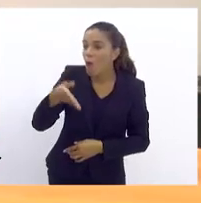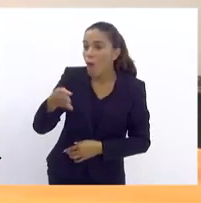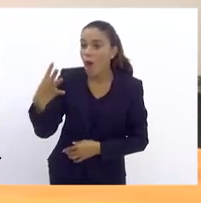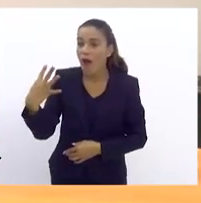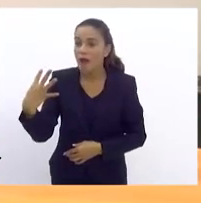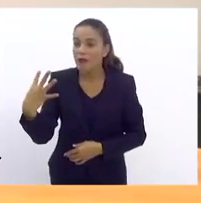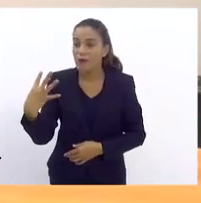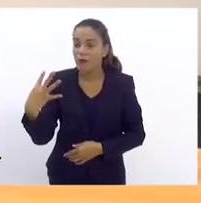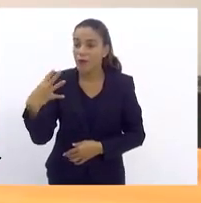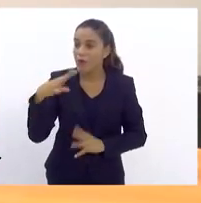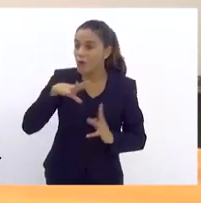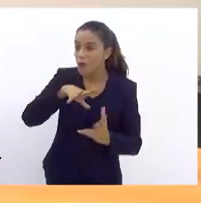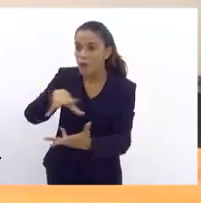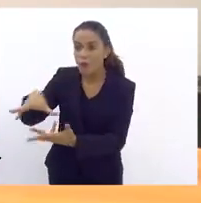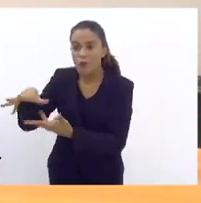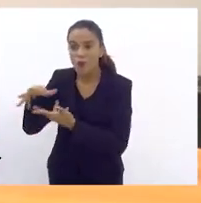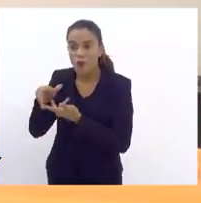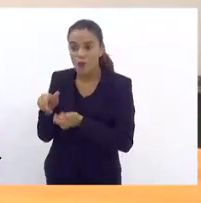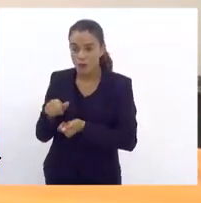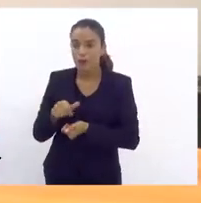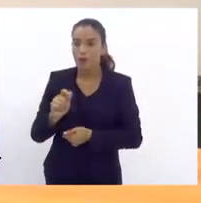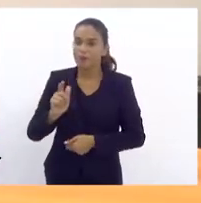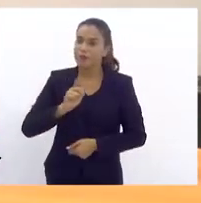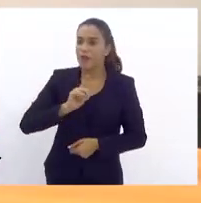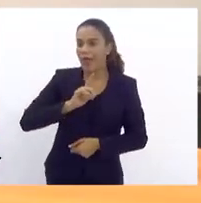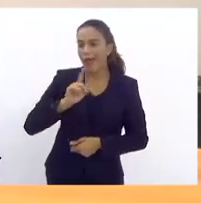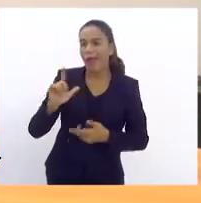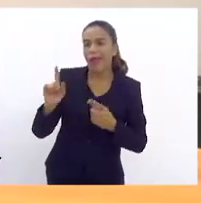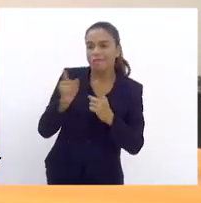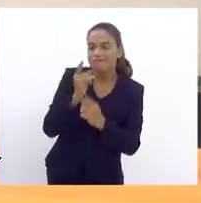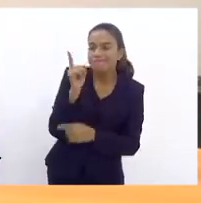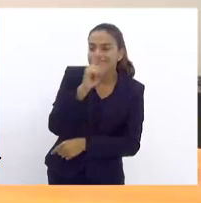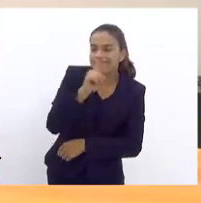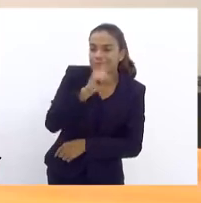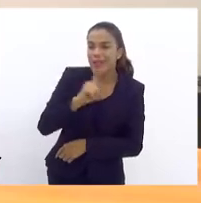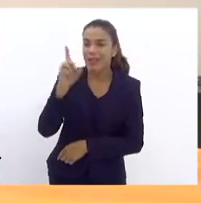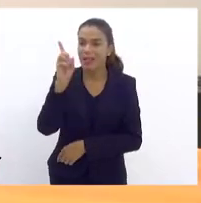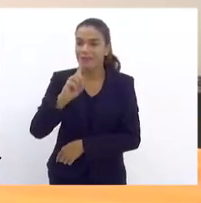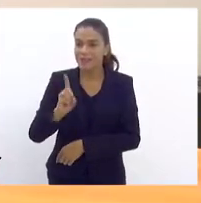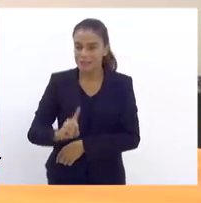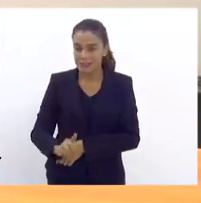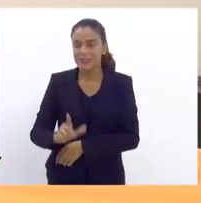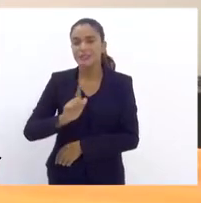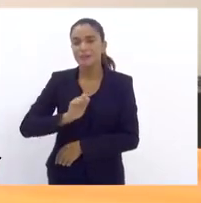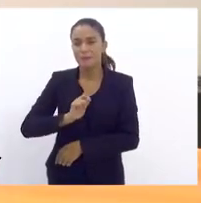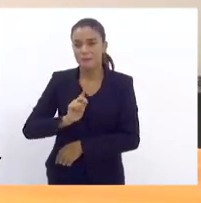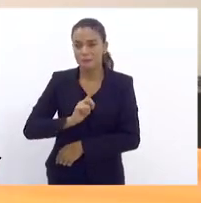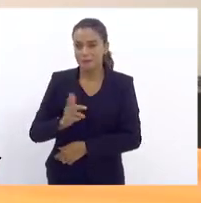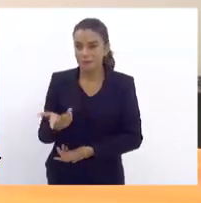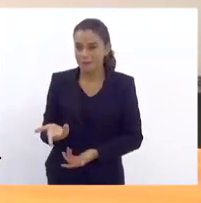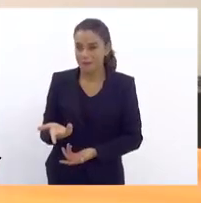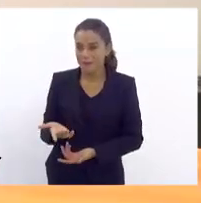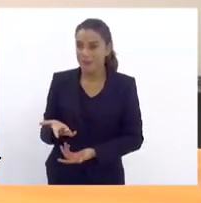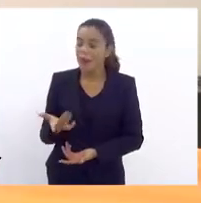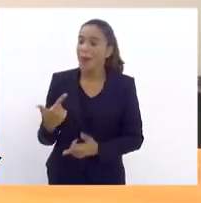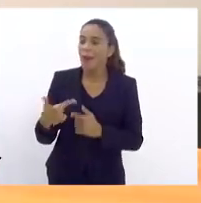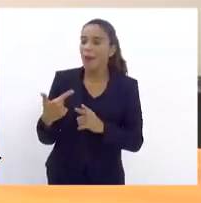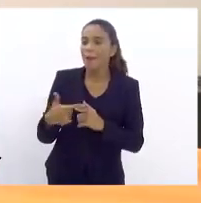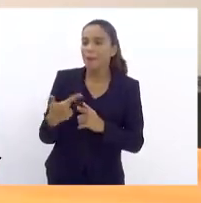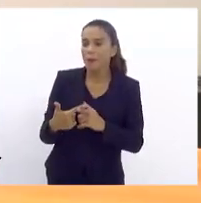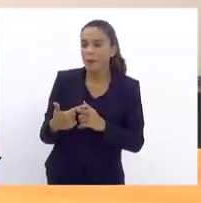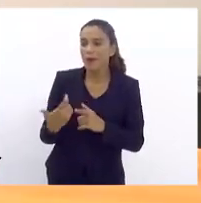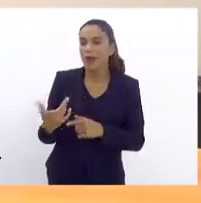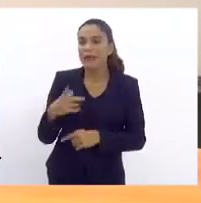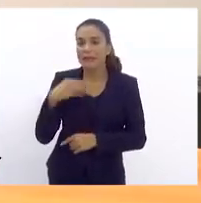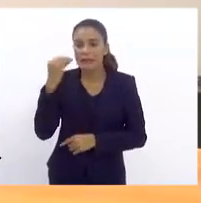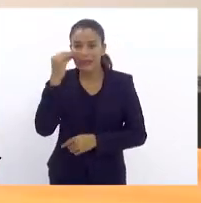no Brasil mas mundialmente Tem algum tipo de deficiência se duvidar essa que nos fala é porque ainda não fiz aquele